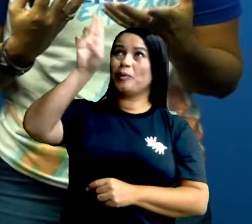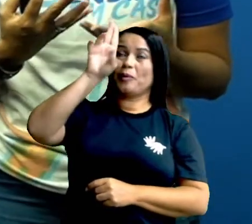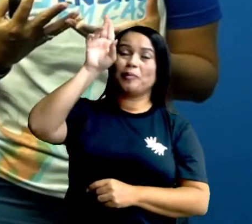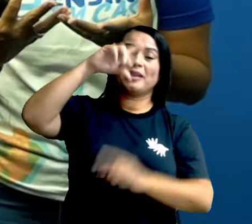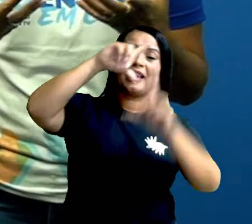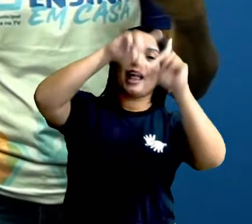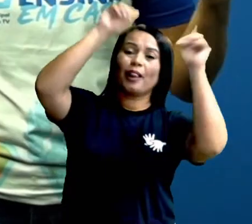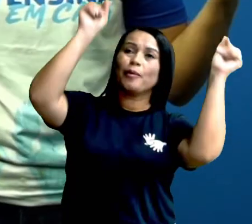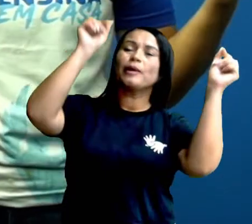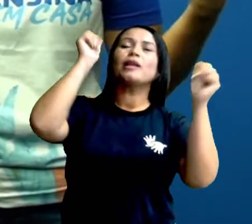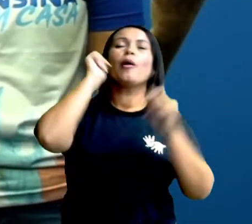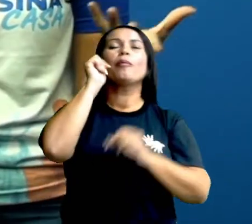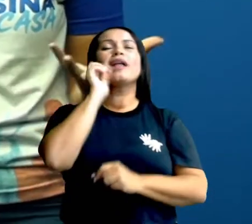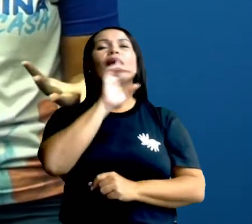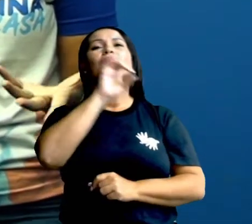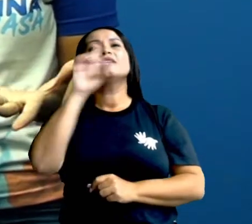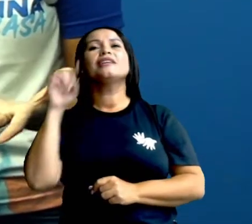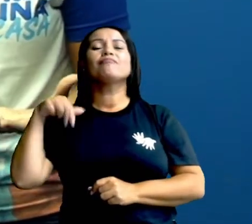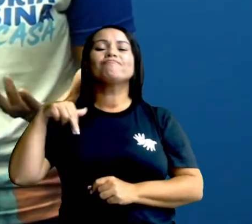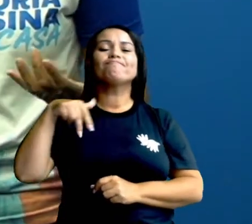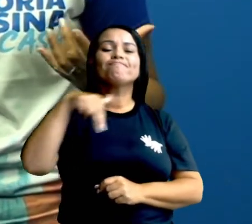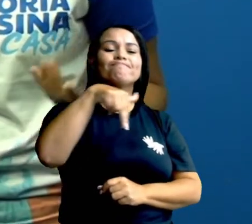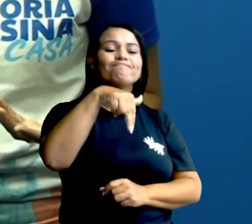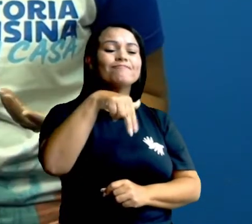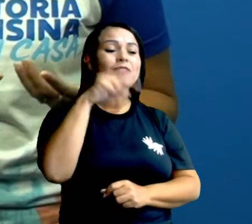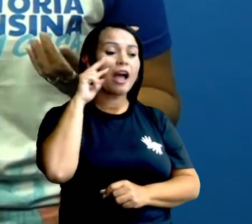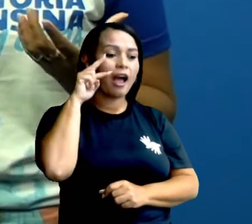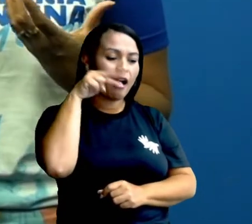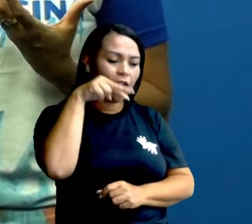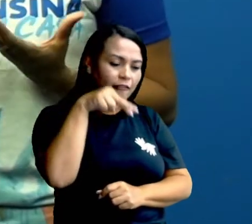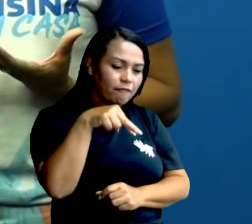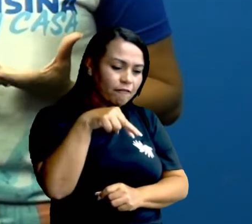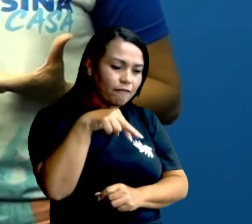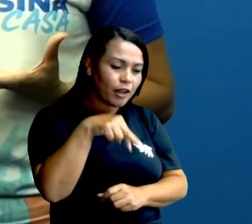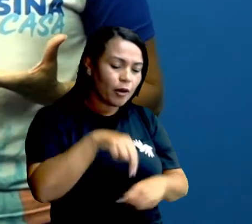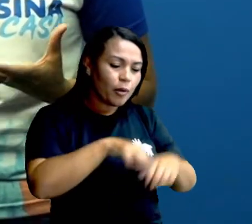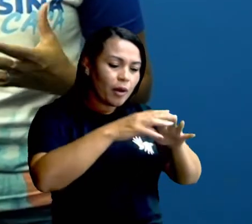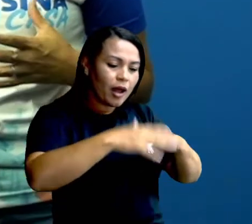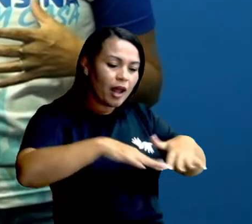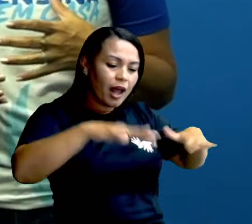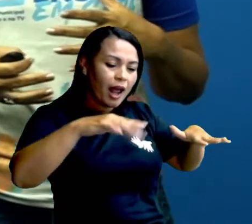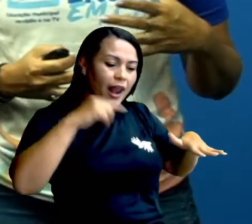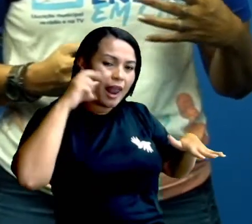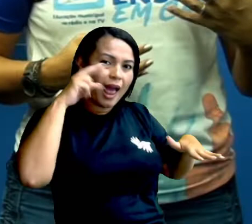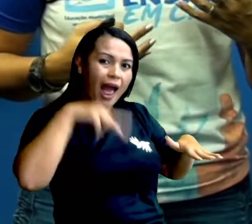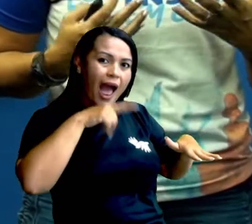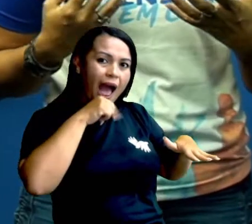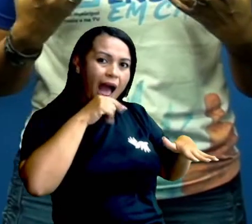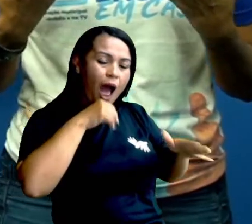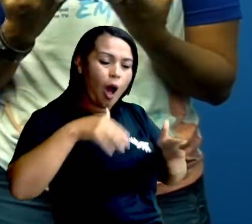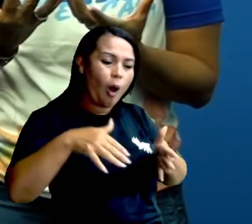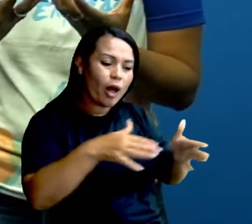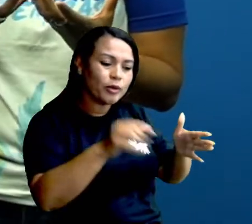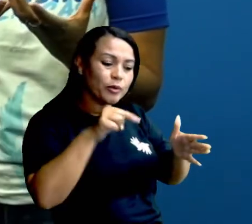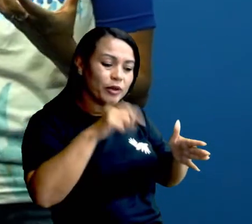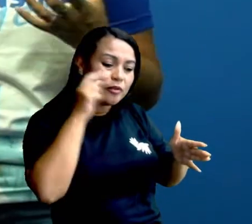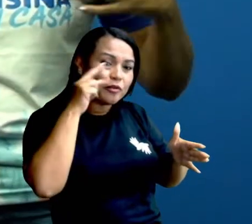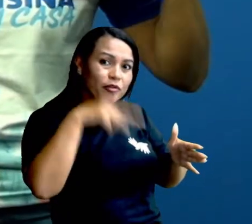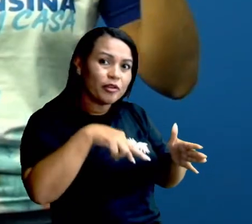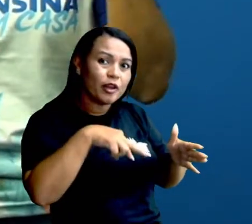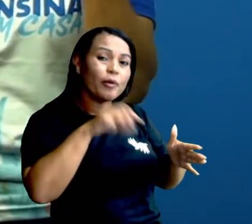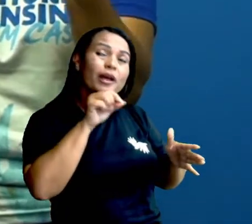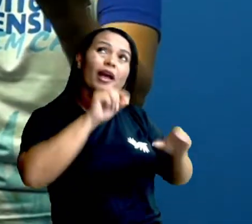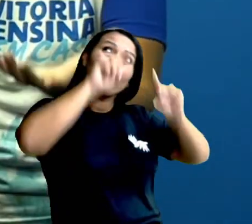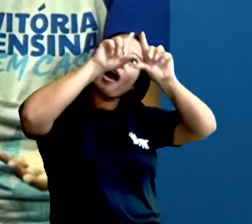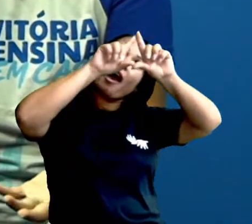uma certa noite ela foi lá na beira do rio e viu o reflexo da lua. Então ela achou, né,